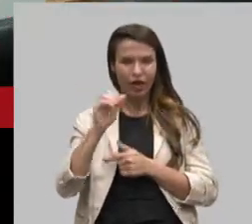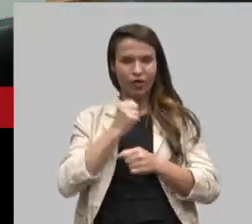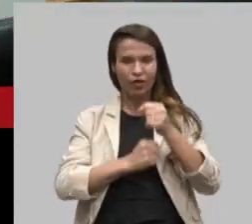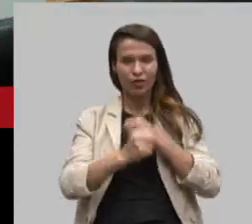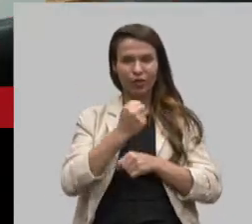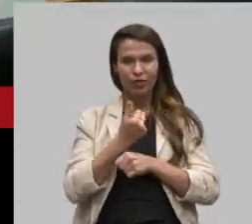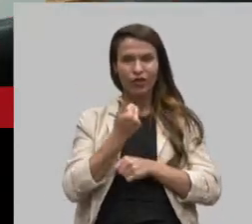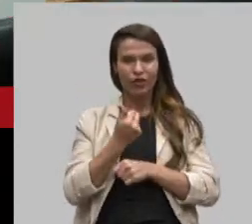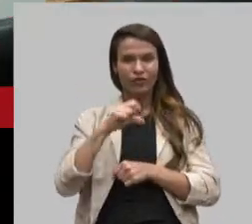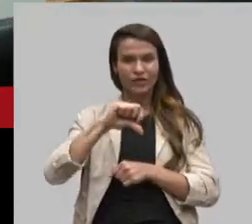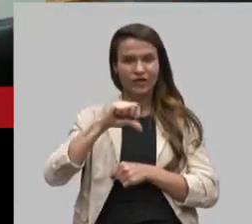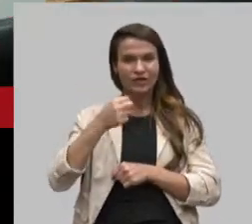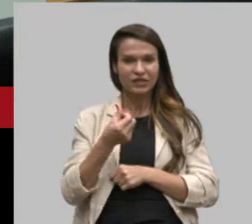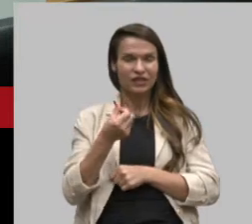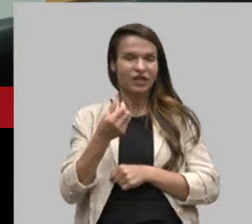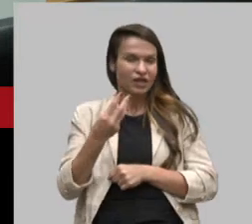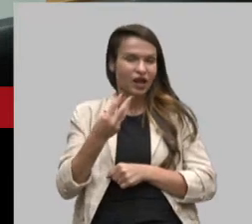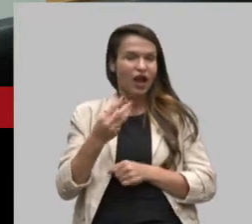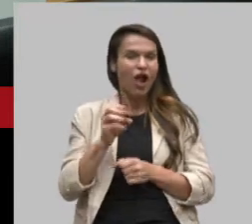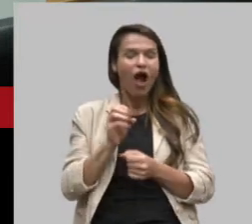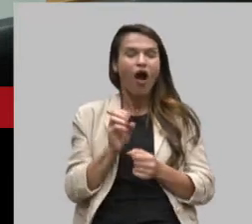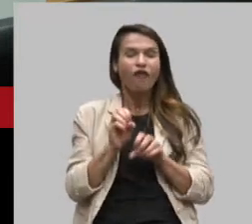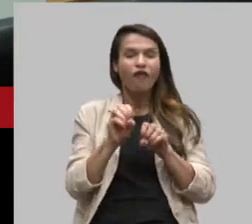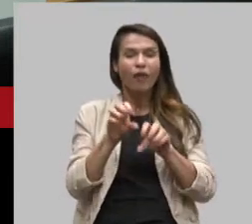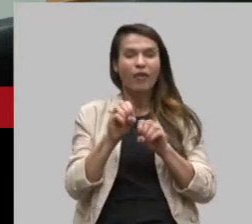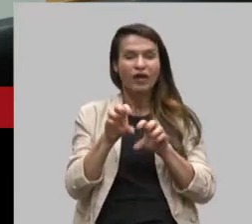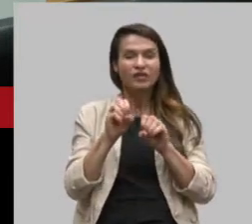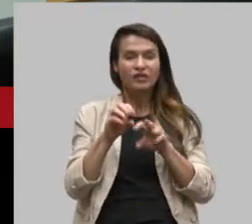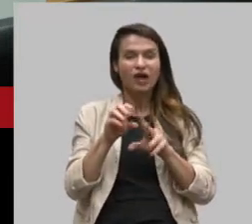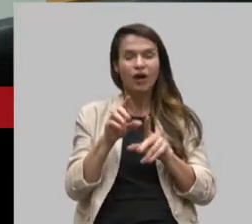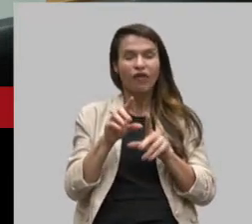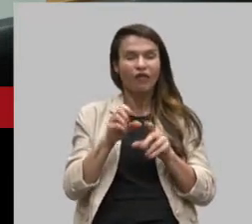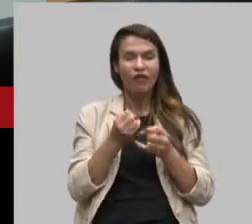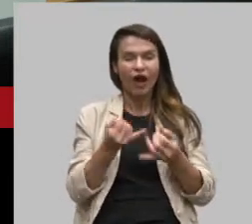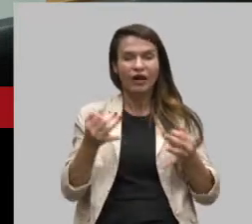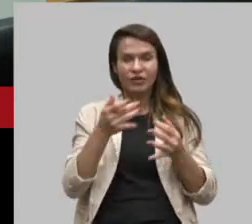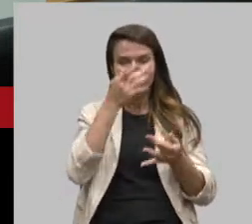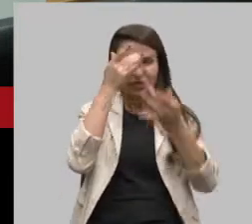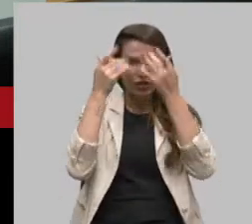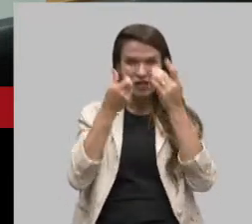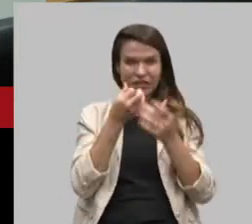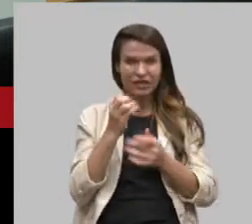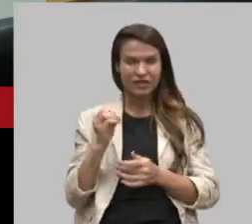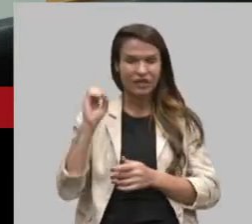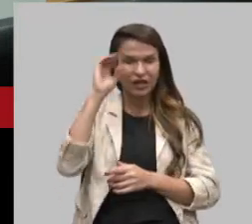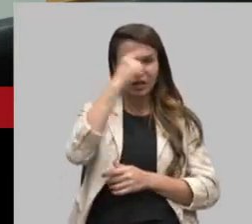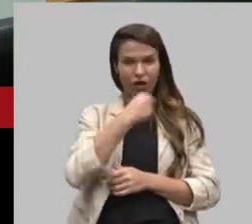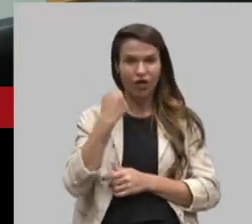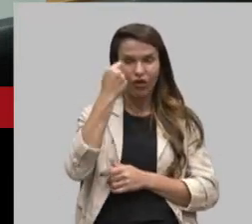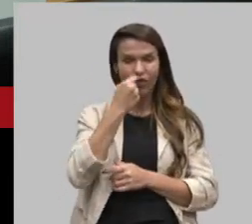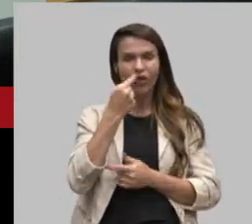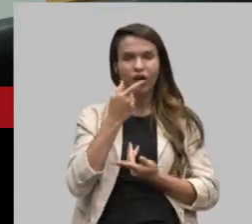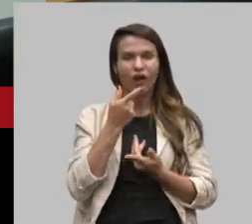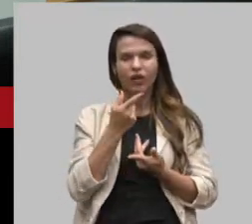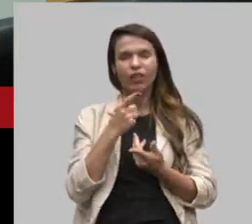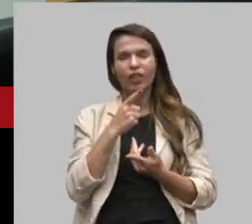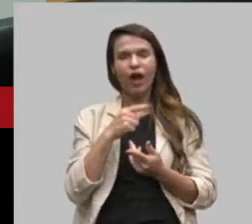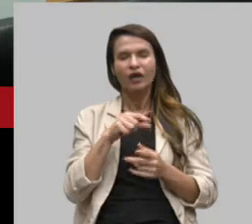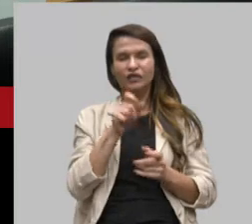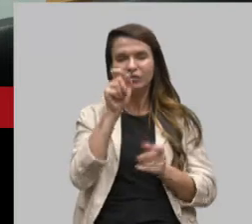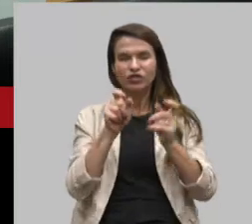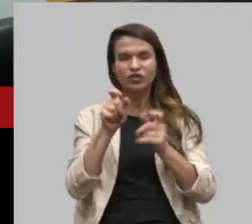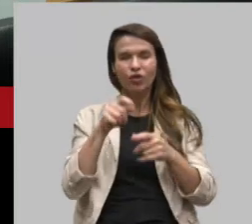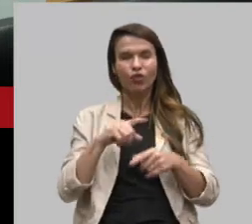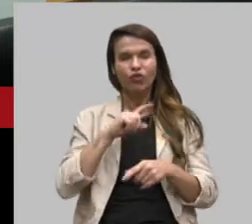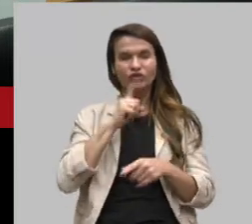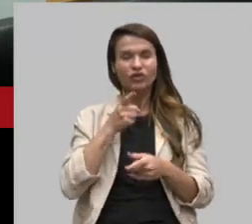alfabetizou 300 pessoas em 40 horas ela busca a alfabetização das pessoas que jamais tiveram a oportunidade de aprender a ler e